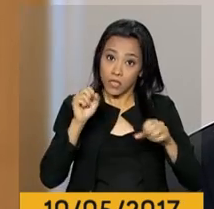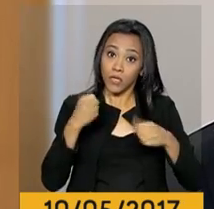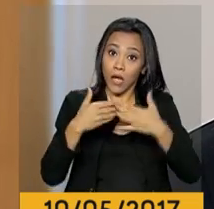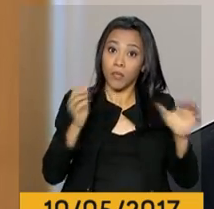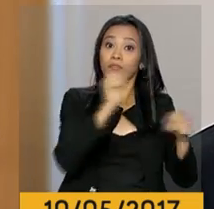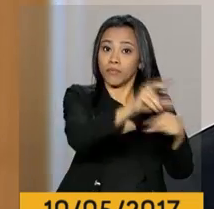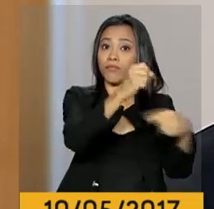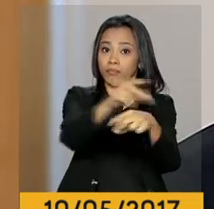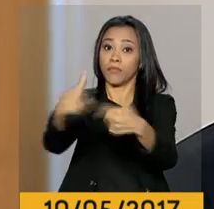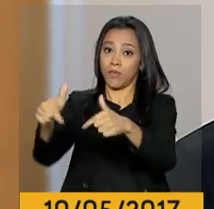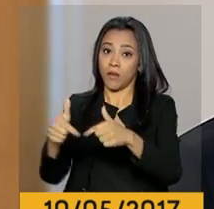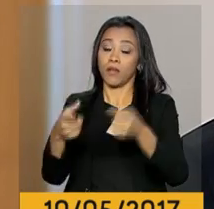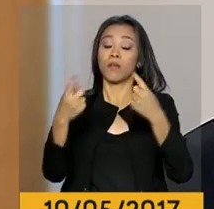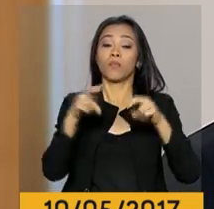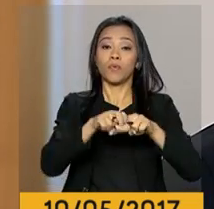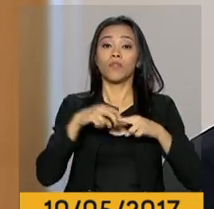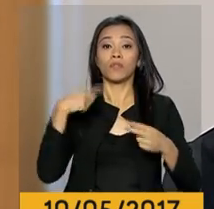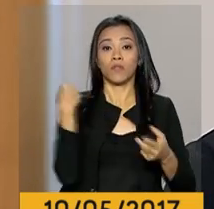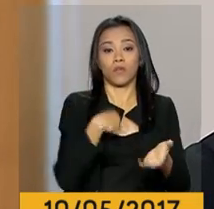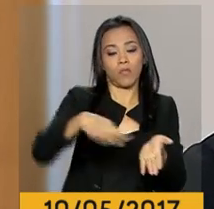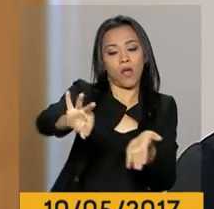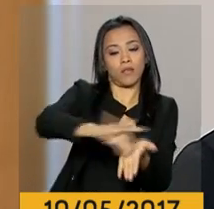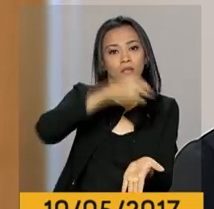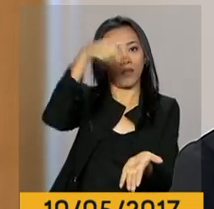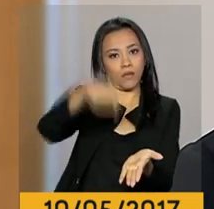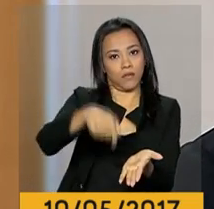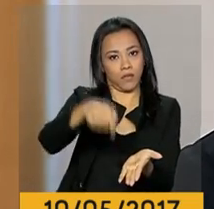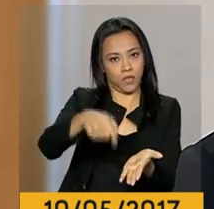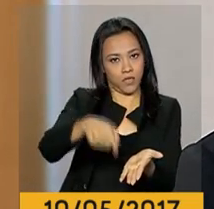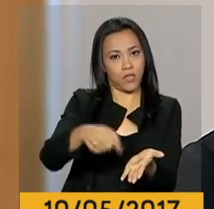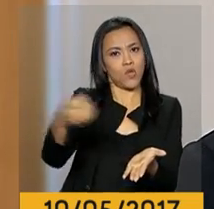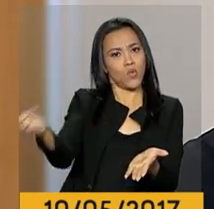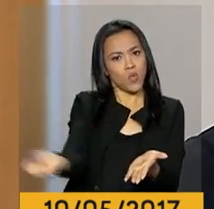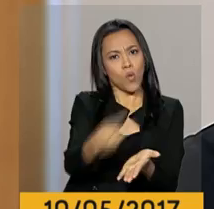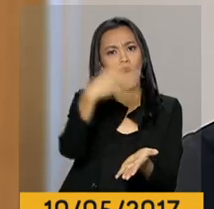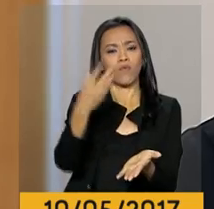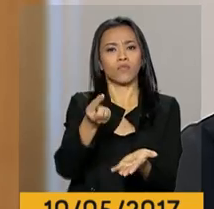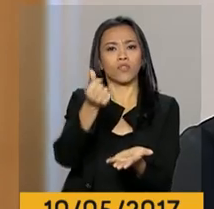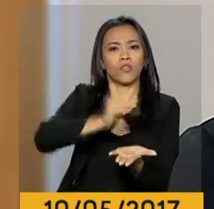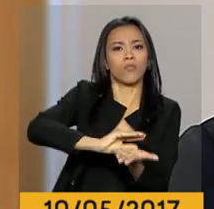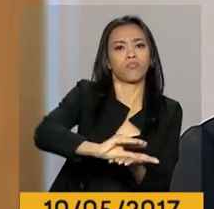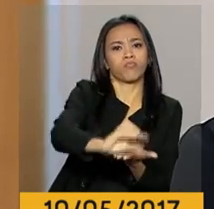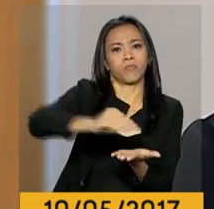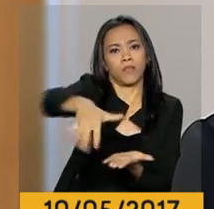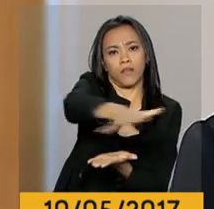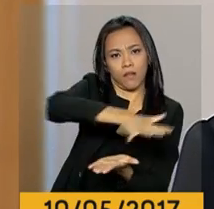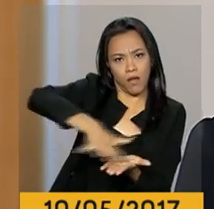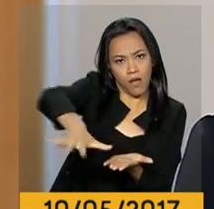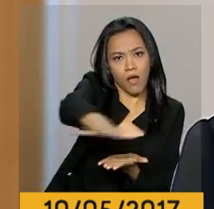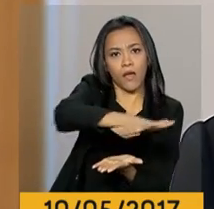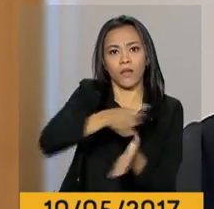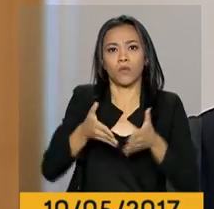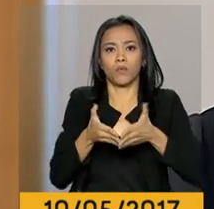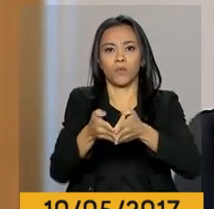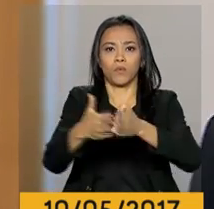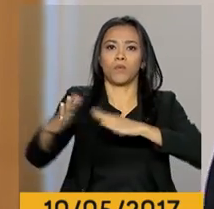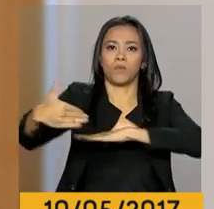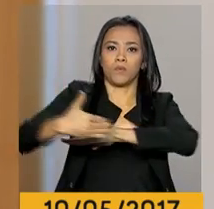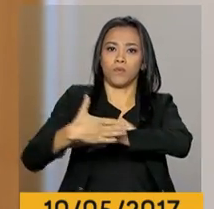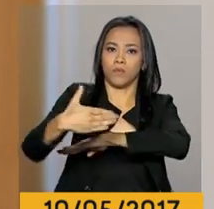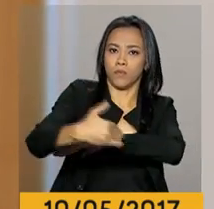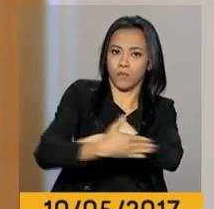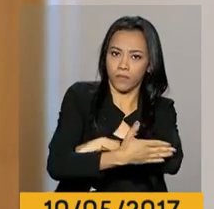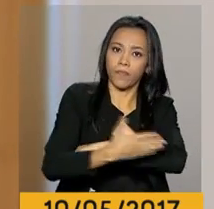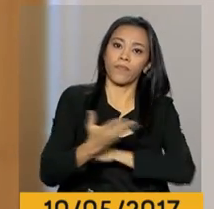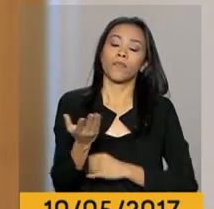do Decreto ensejador de novos investimentos E modernização eh da área portuária né Nós